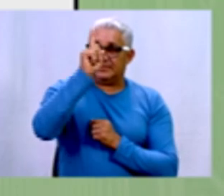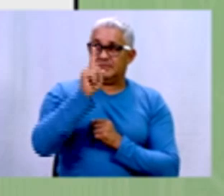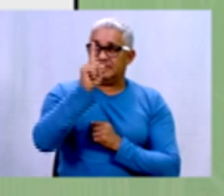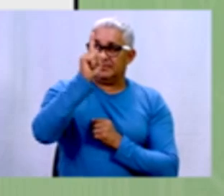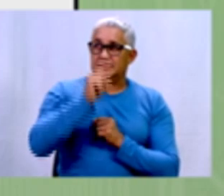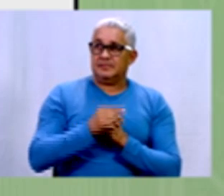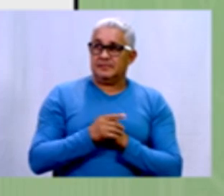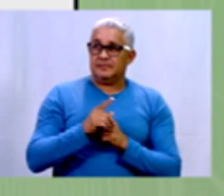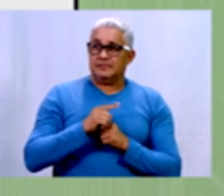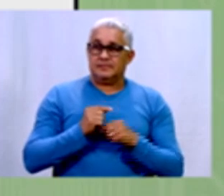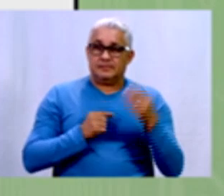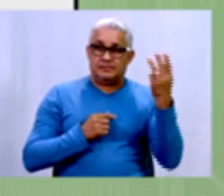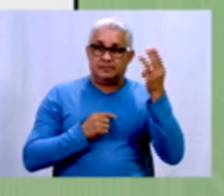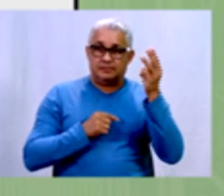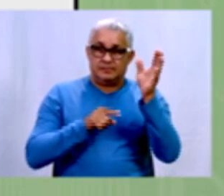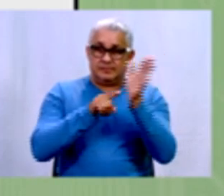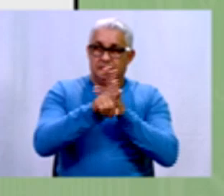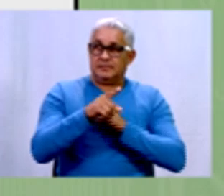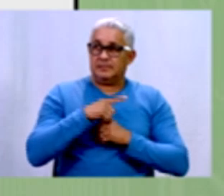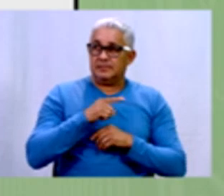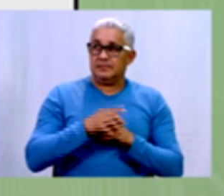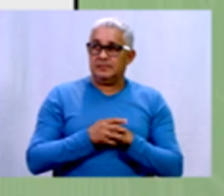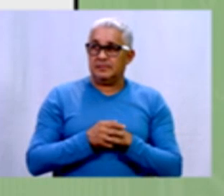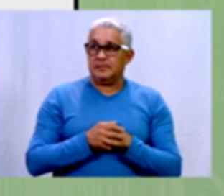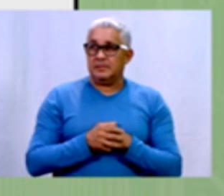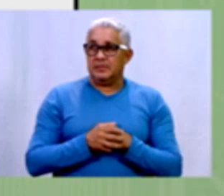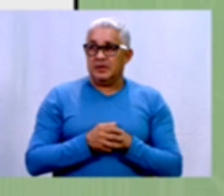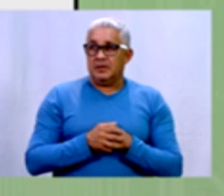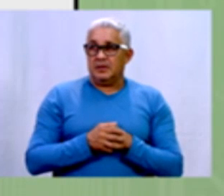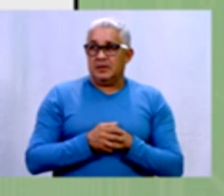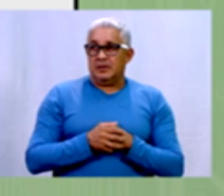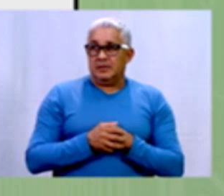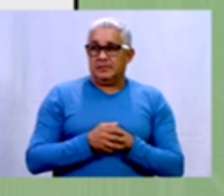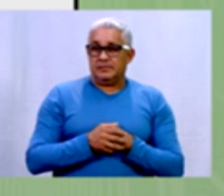a nossa terceira questão, em que